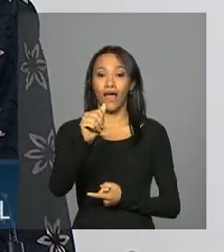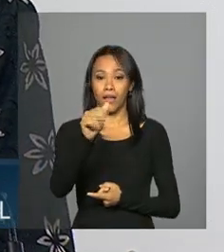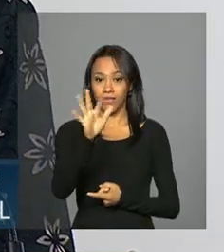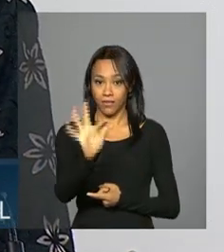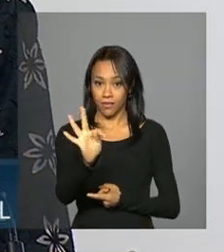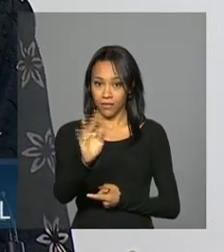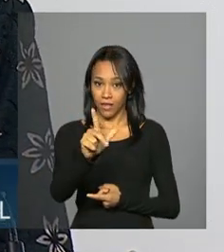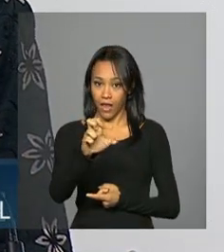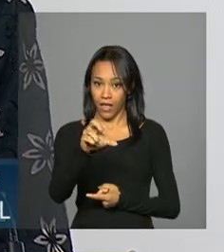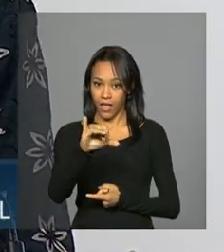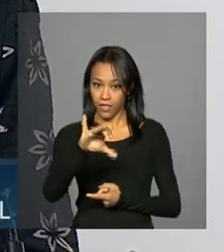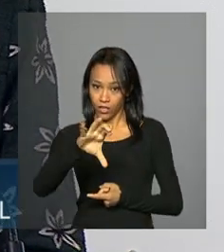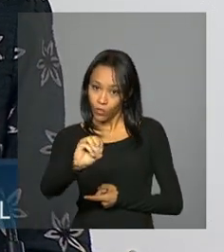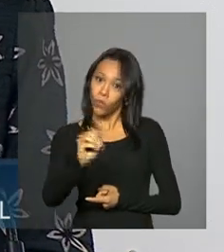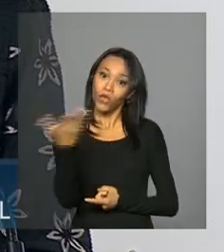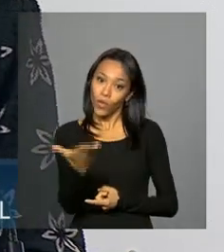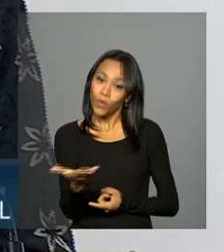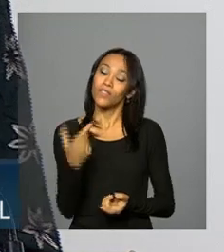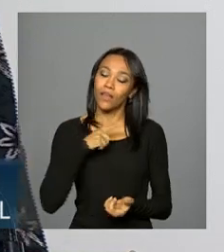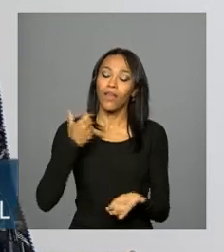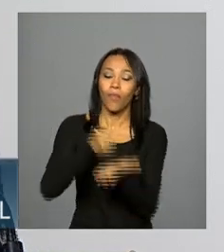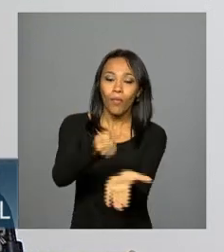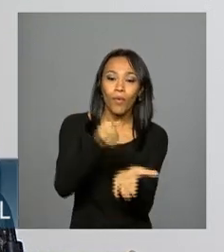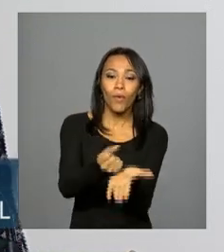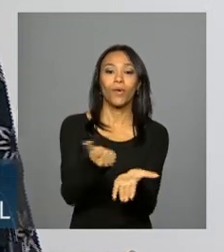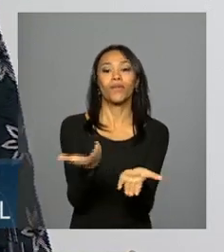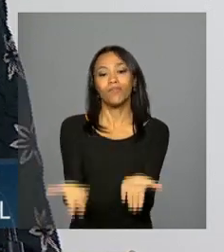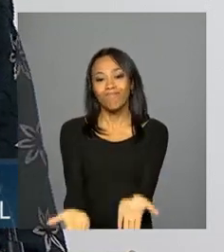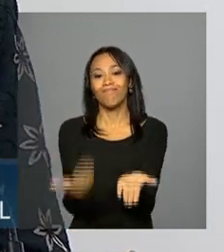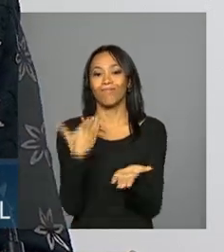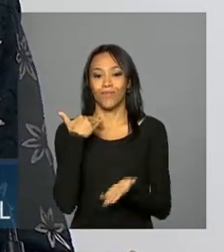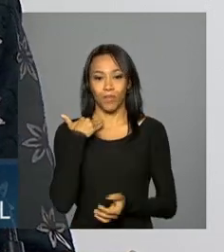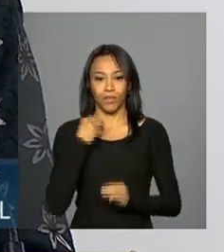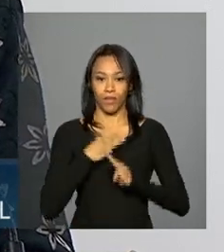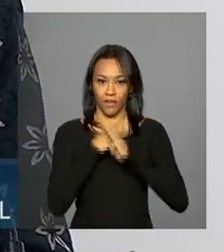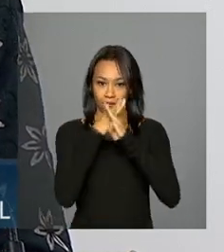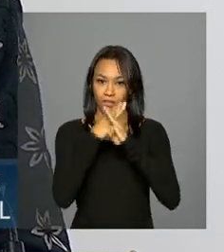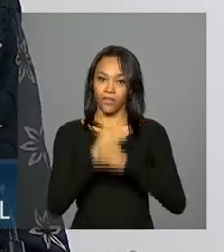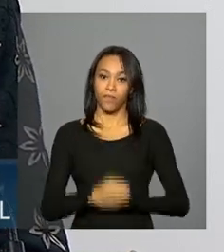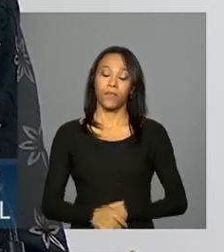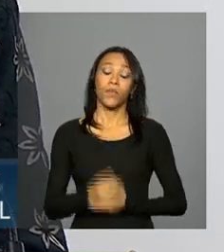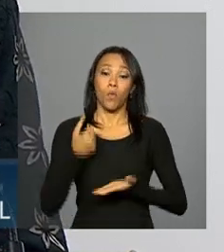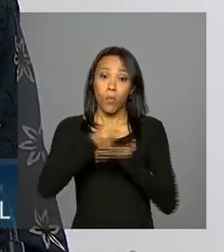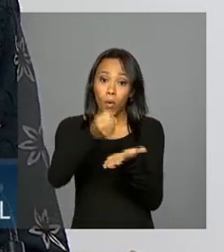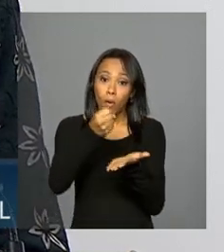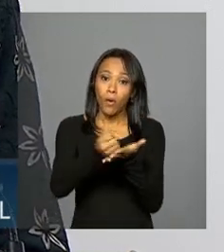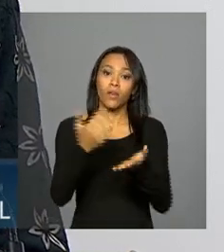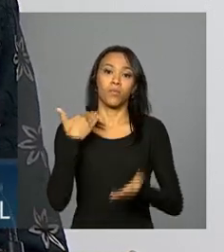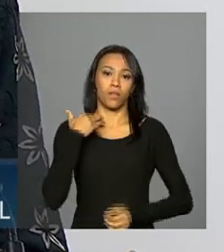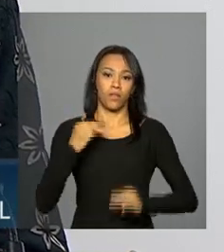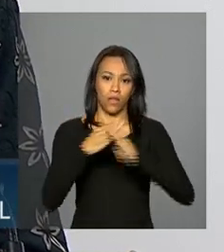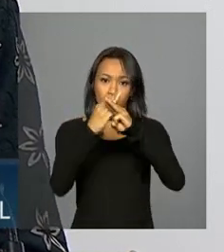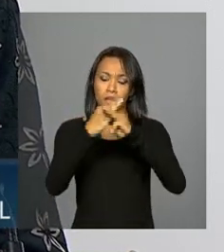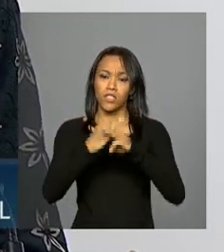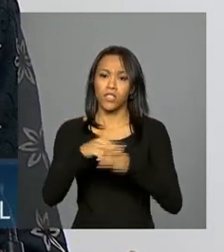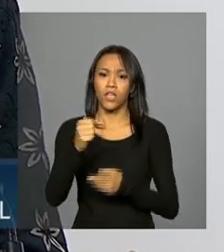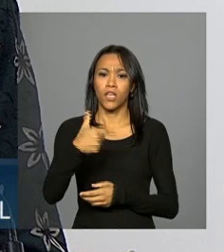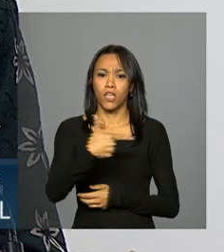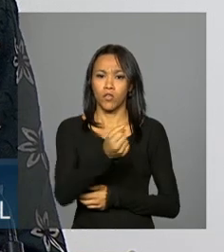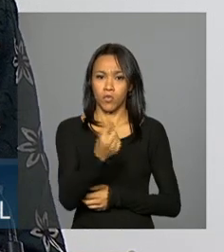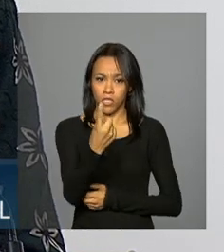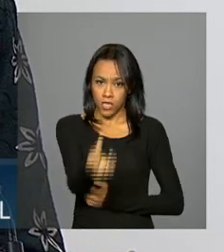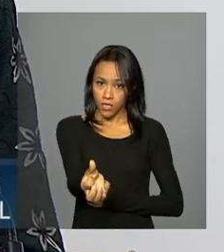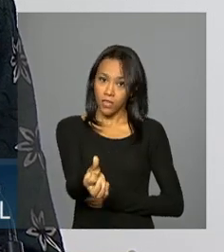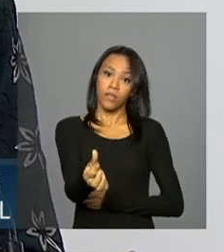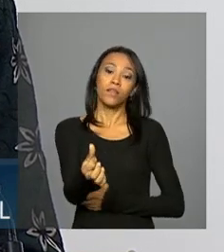a partir deste ano com o patrocínio da Caixa. O apoio da Caixa ao futebol em